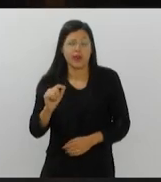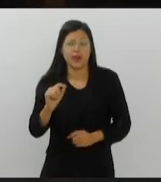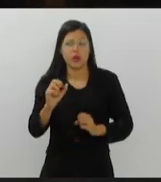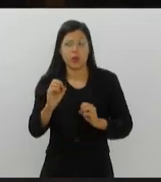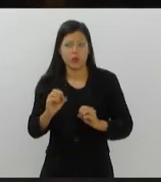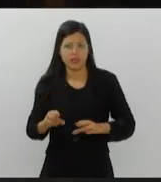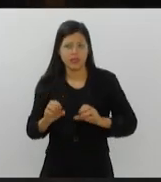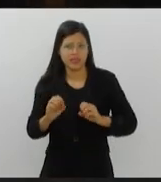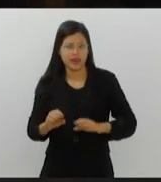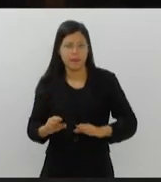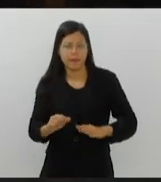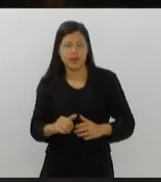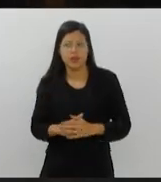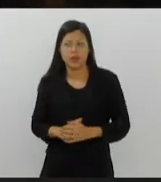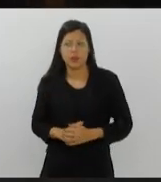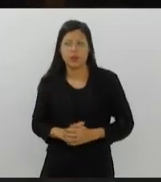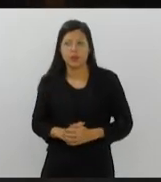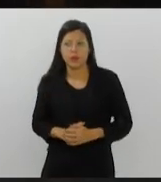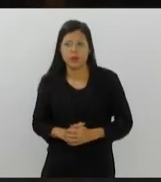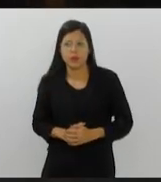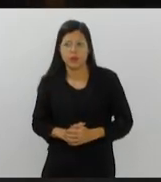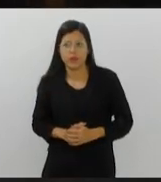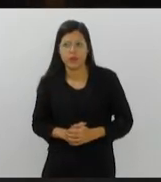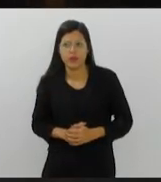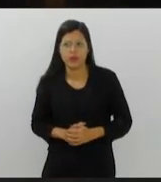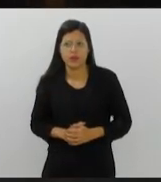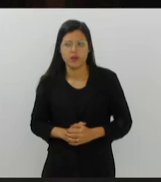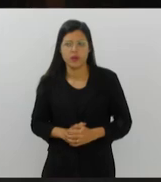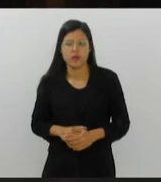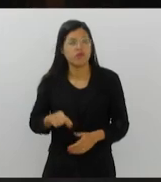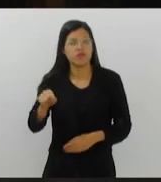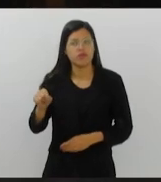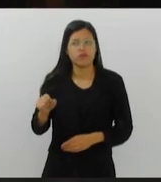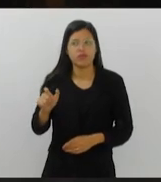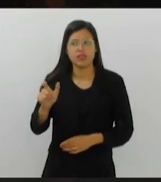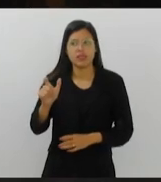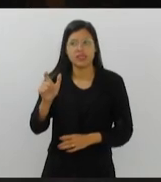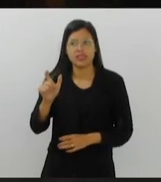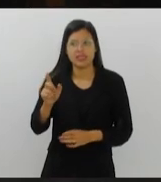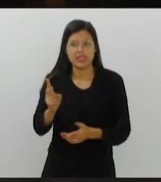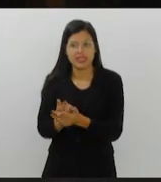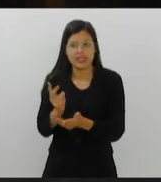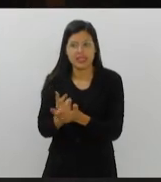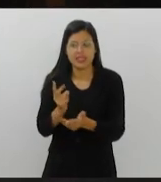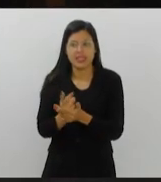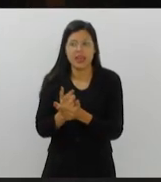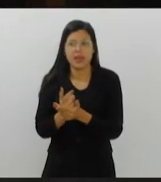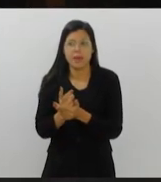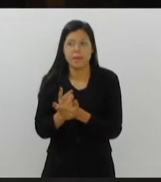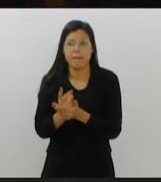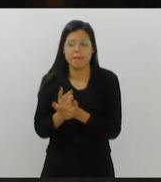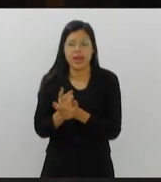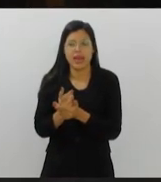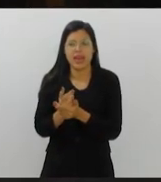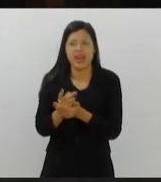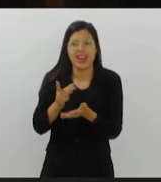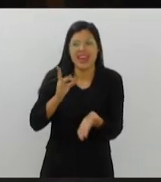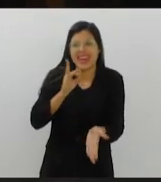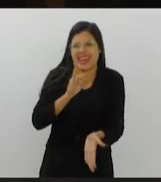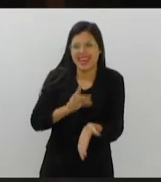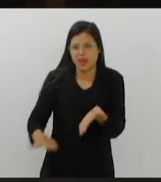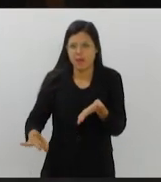que você poderia ser sempre inimigo do outro negro, principalmente a mulher negra.